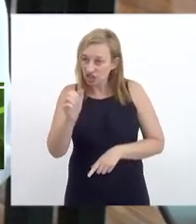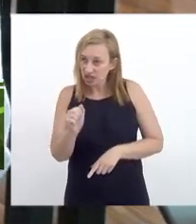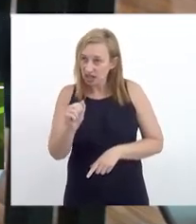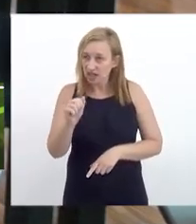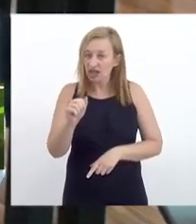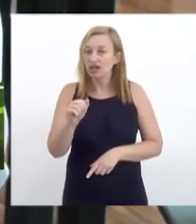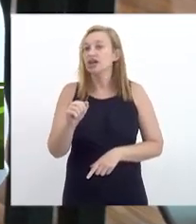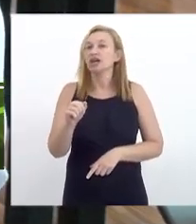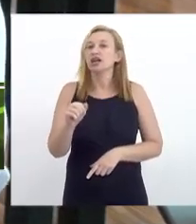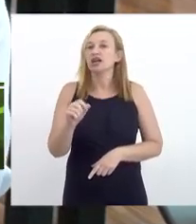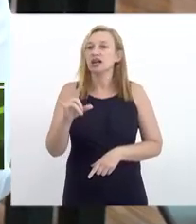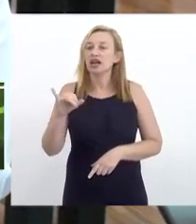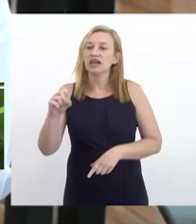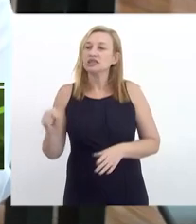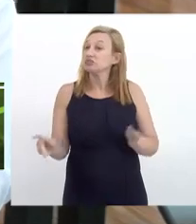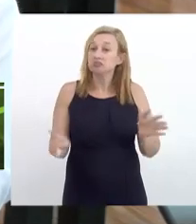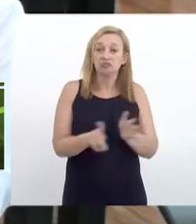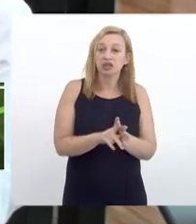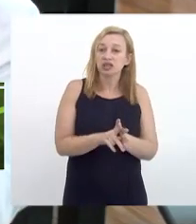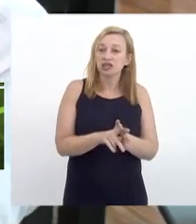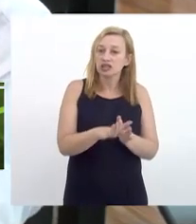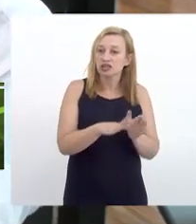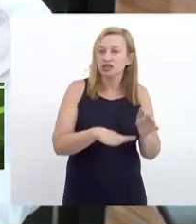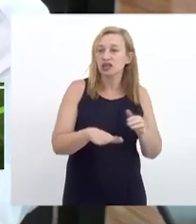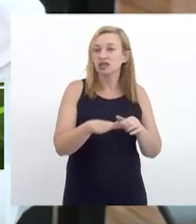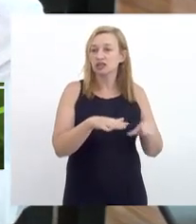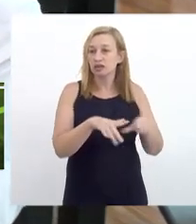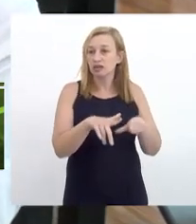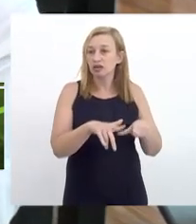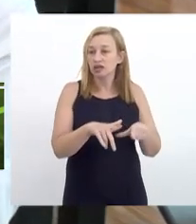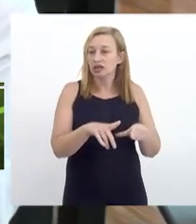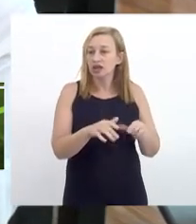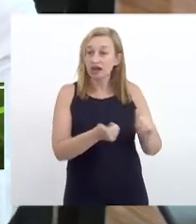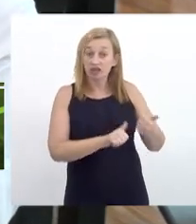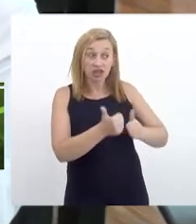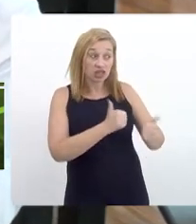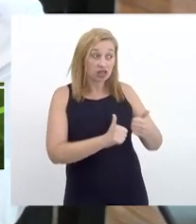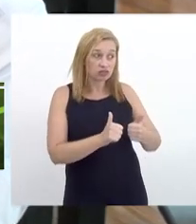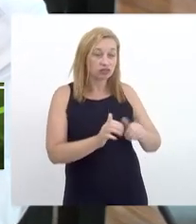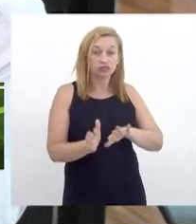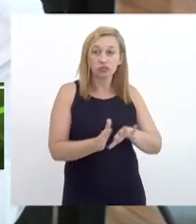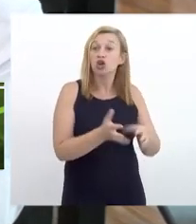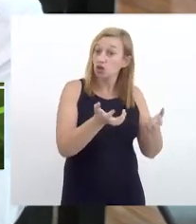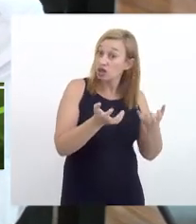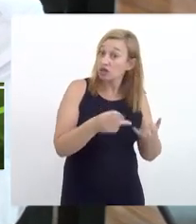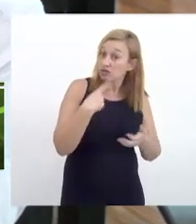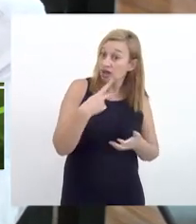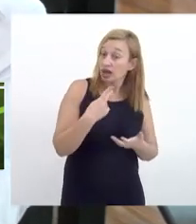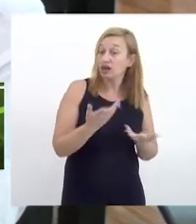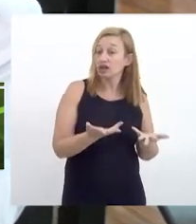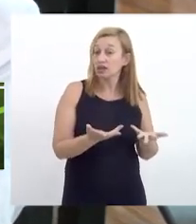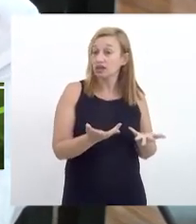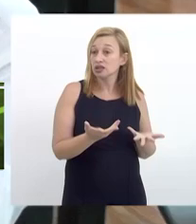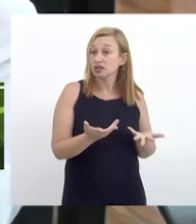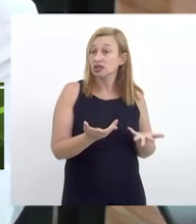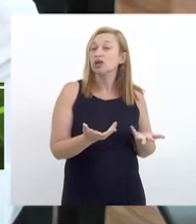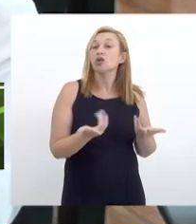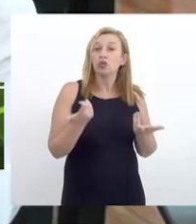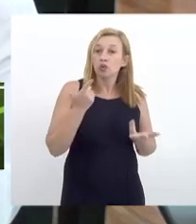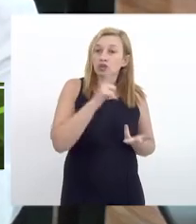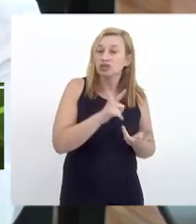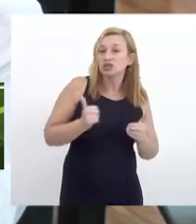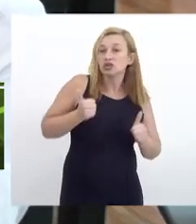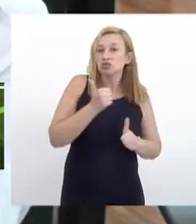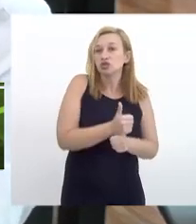extra-classe Que não é da carreira Avaliando o desempenho de um trabalhador da carreira Então só quero fazer essa defesa Que a gente consiga